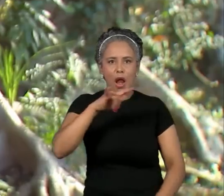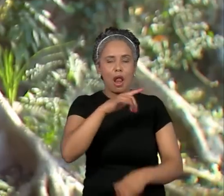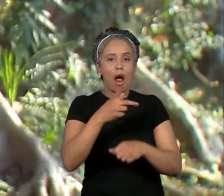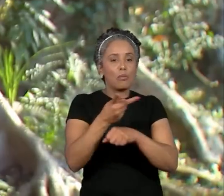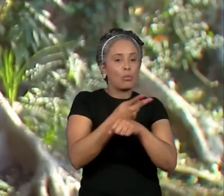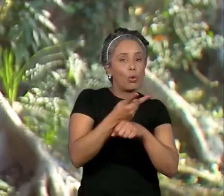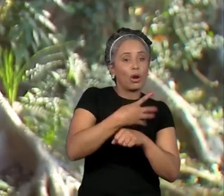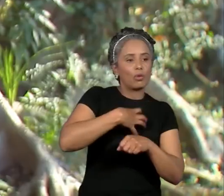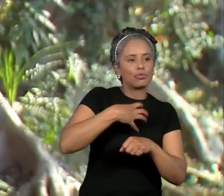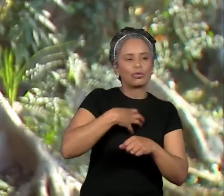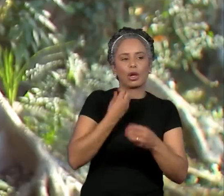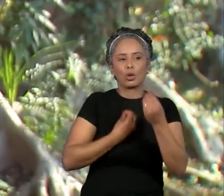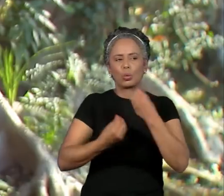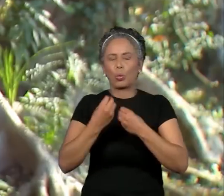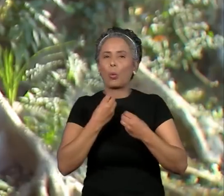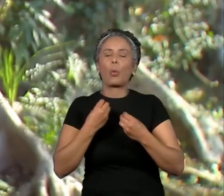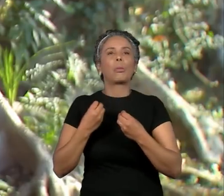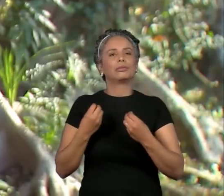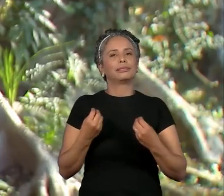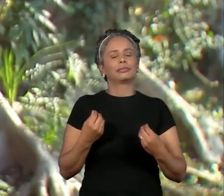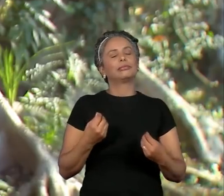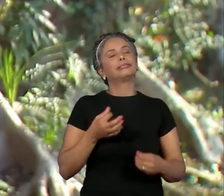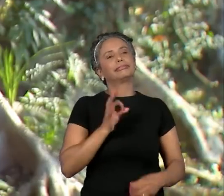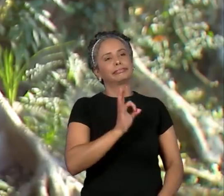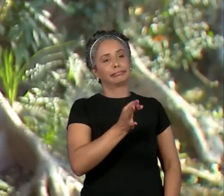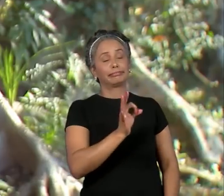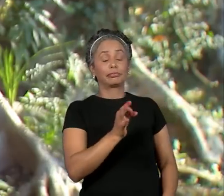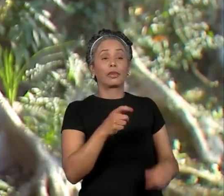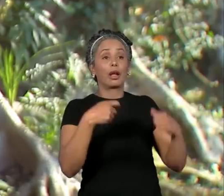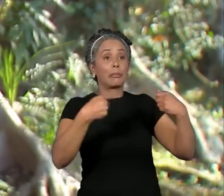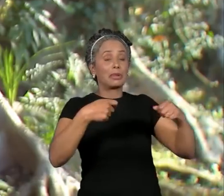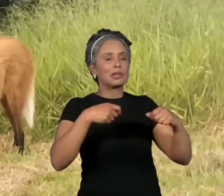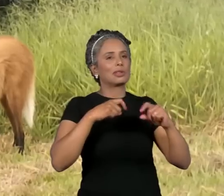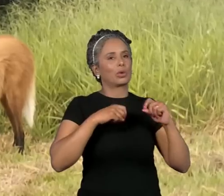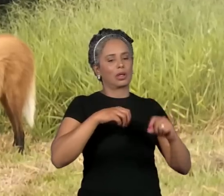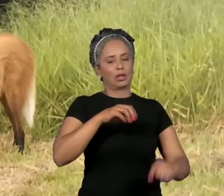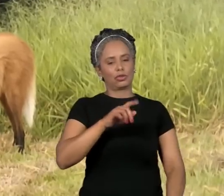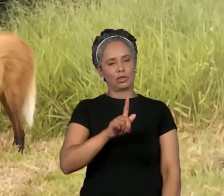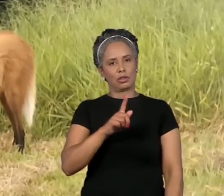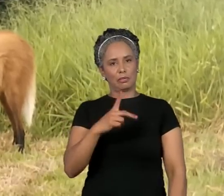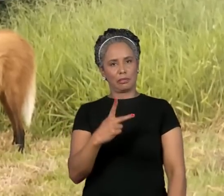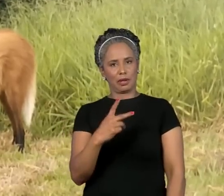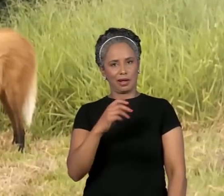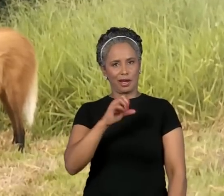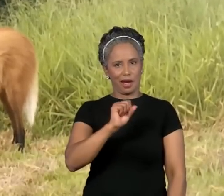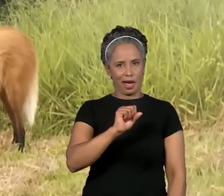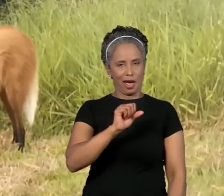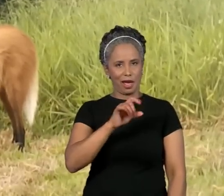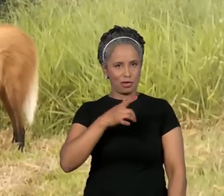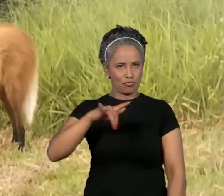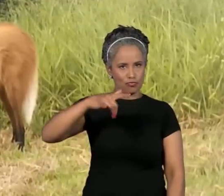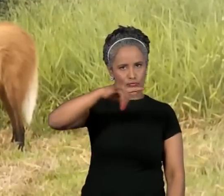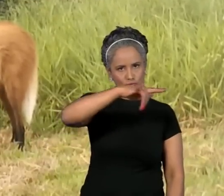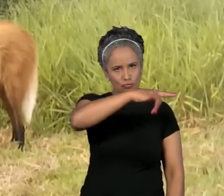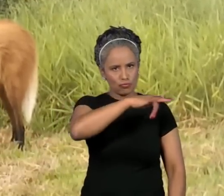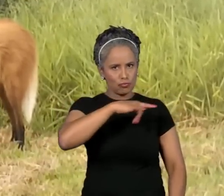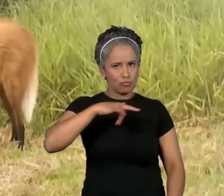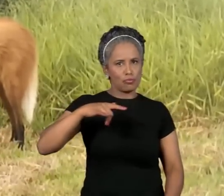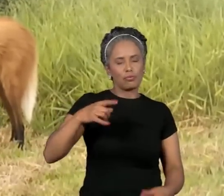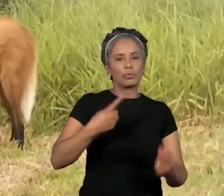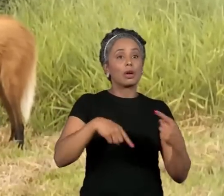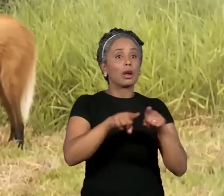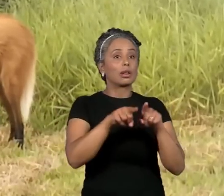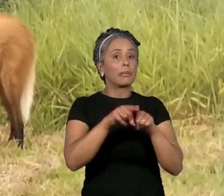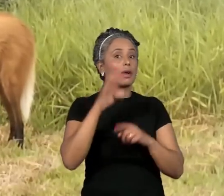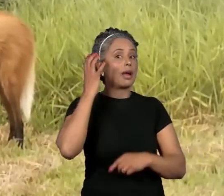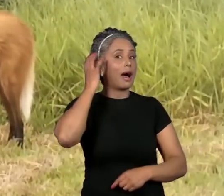colar, que é um colar que tem o sistema GPS de localização e também o sistema de rádio, que